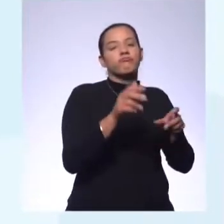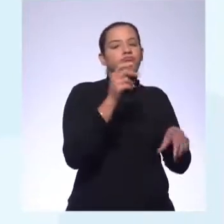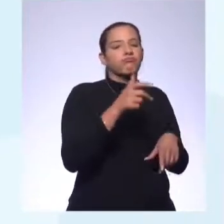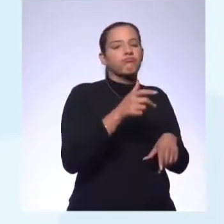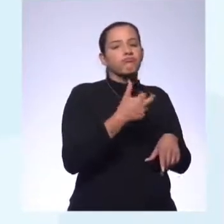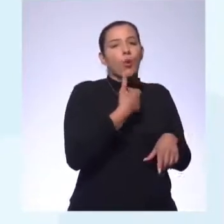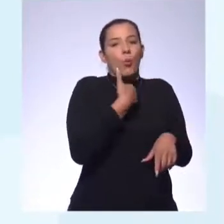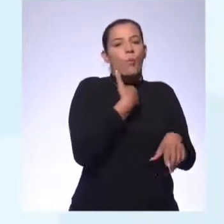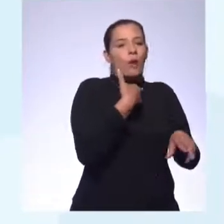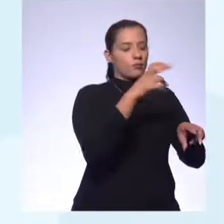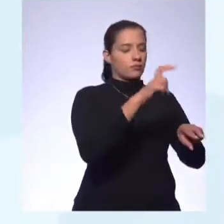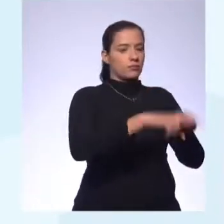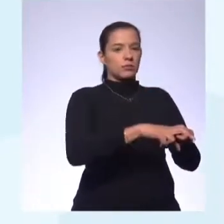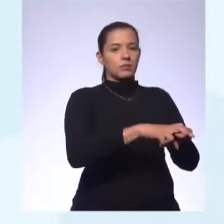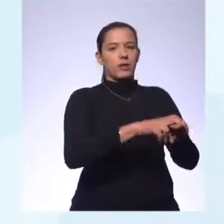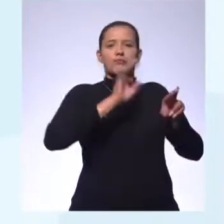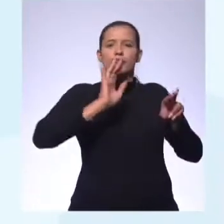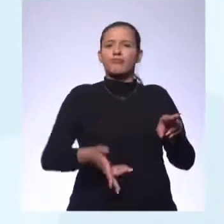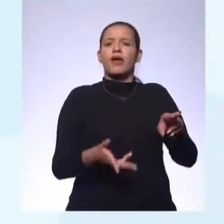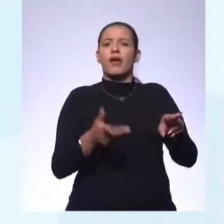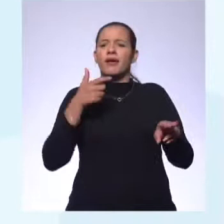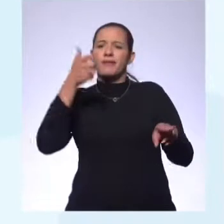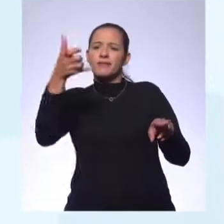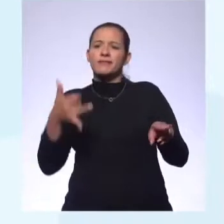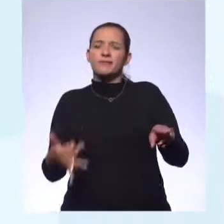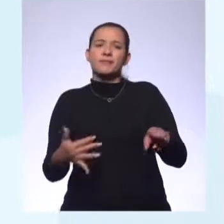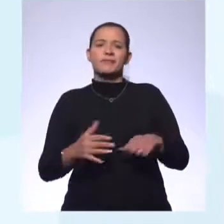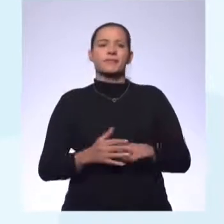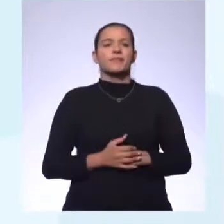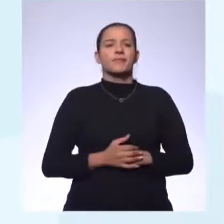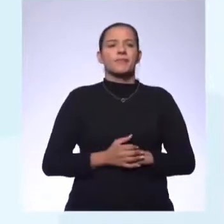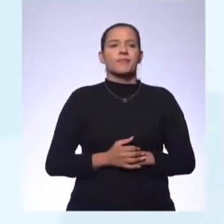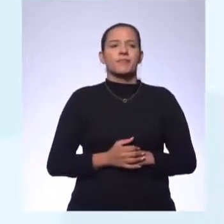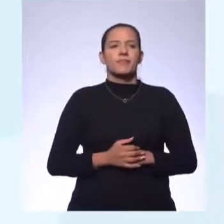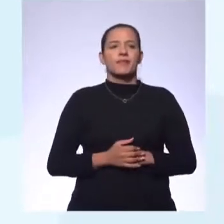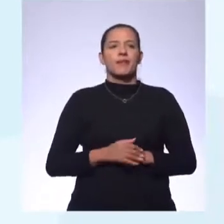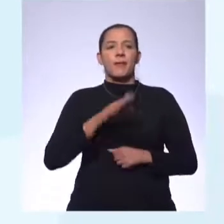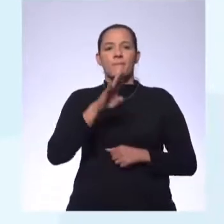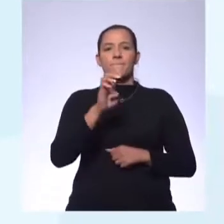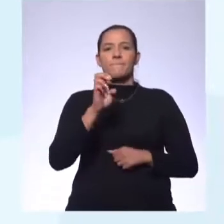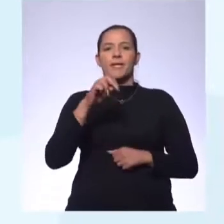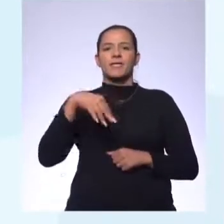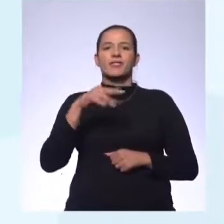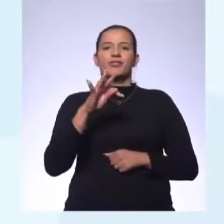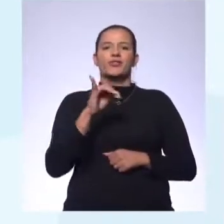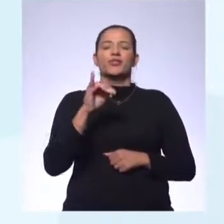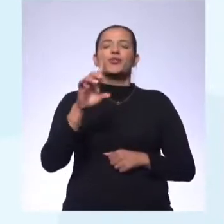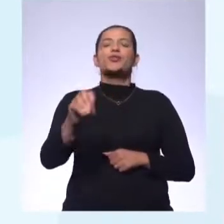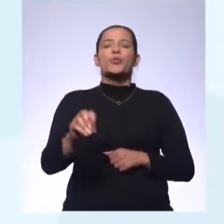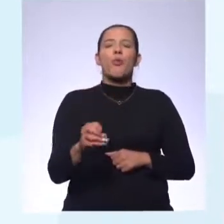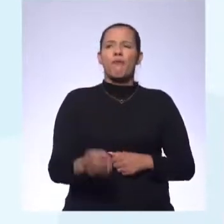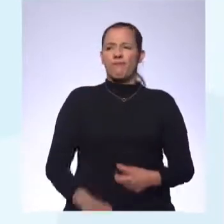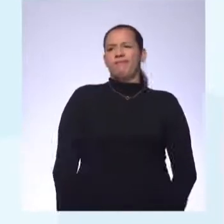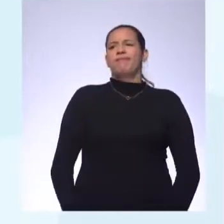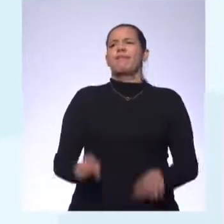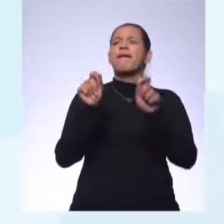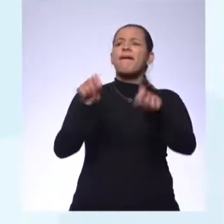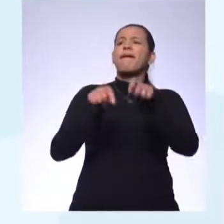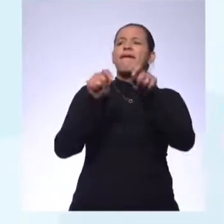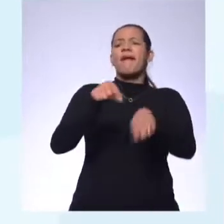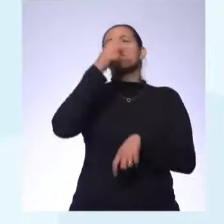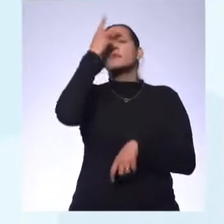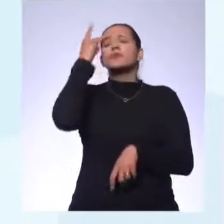essa pessoa que está sentado ali no lugar dele? Quem né? era o bendito que estava sentado no no lugar dele, dele, a pessoa né? que está no lugar